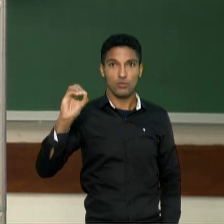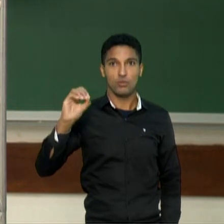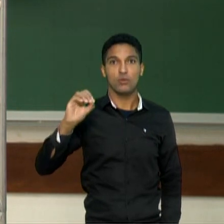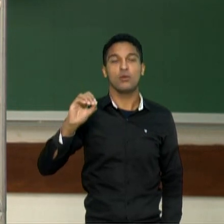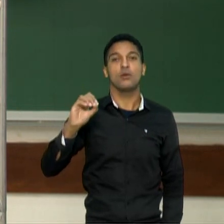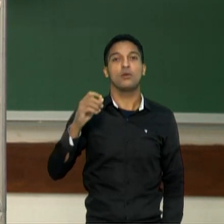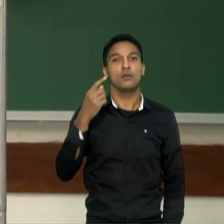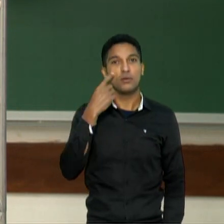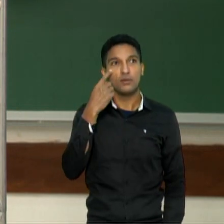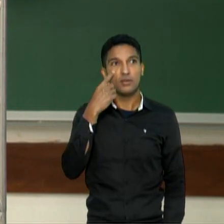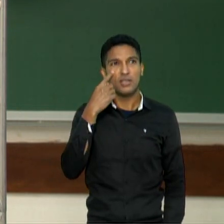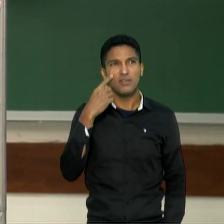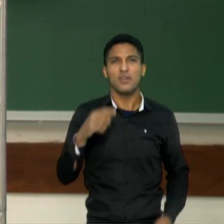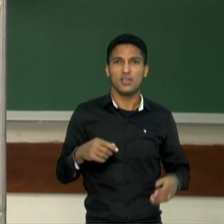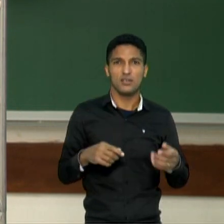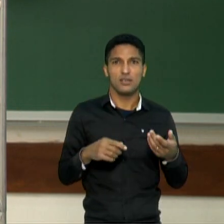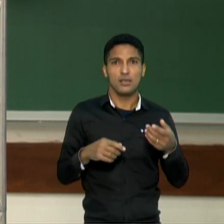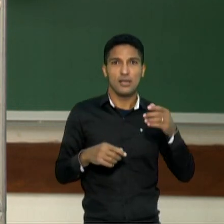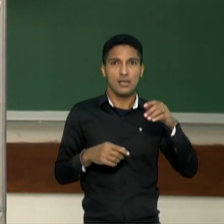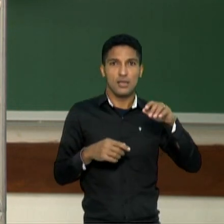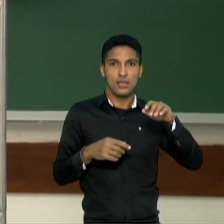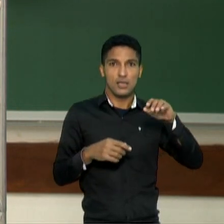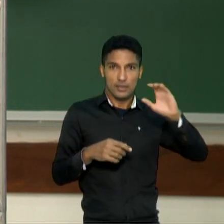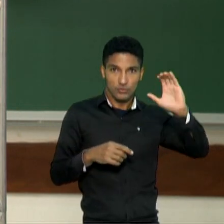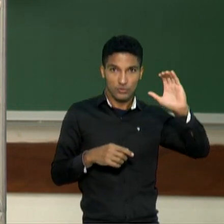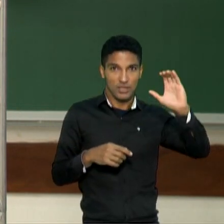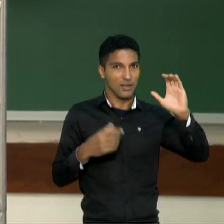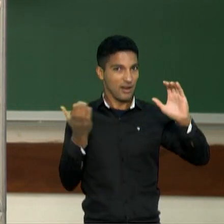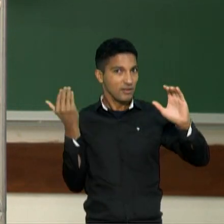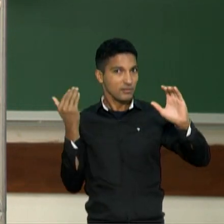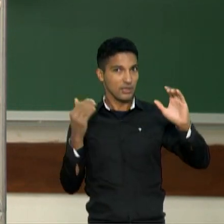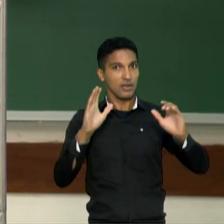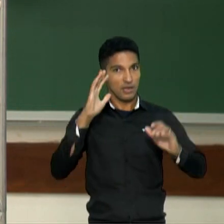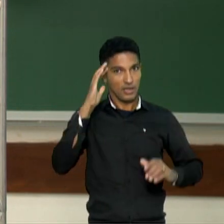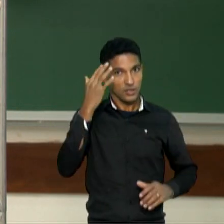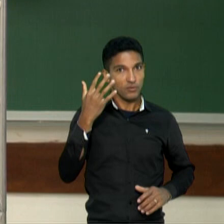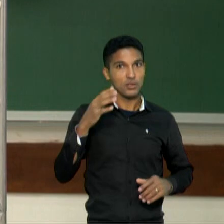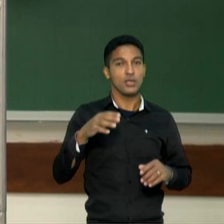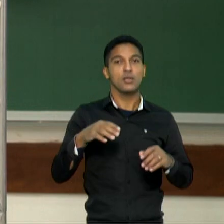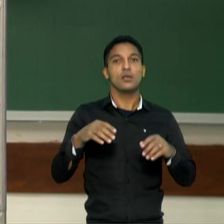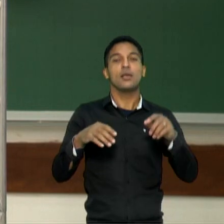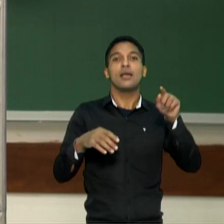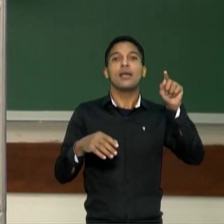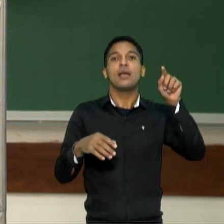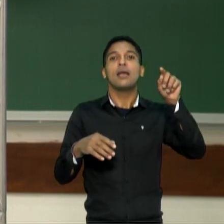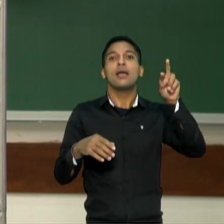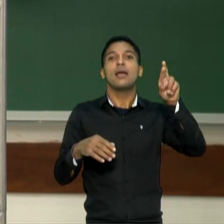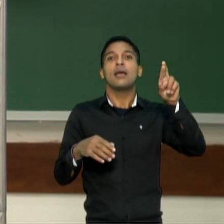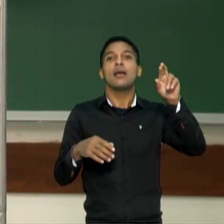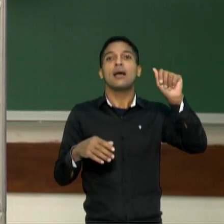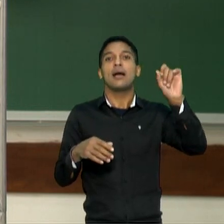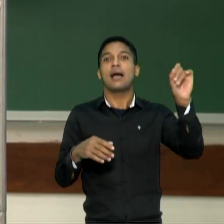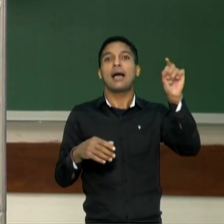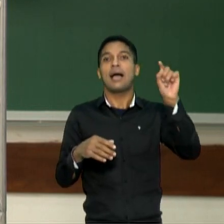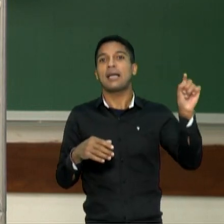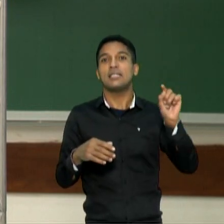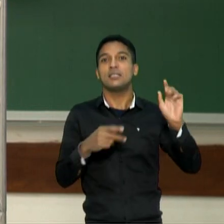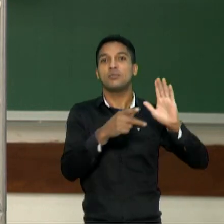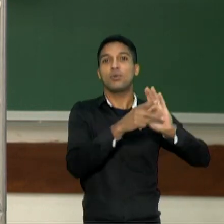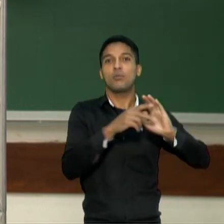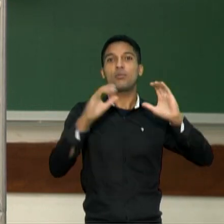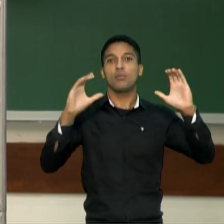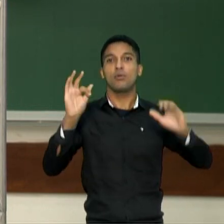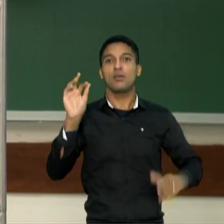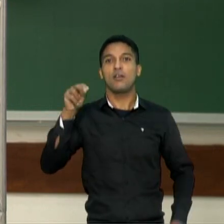que trata ali, né, uma situação que envolve a raiz da função, né, a gente interpreta a raiz como sendo o quê? O número que trocado no